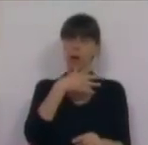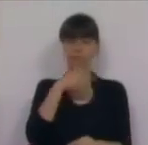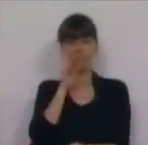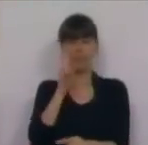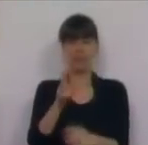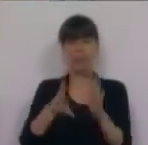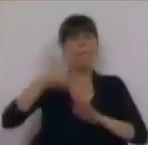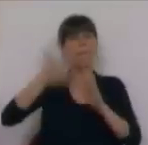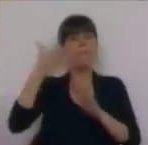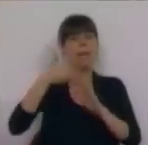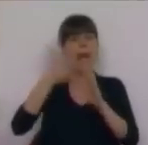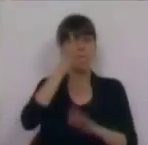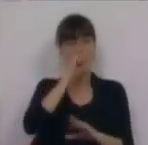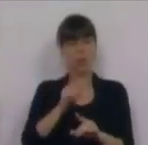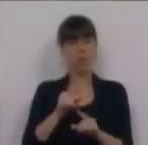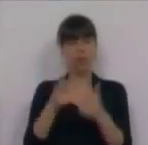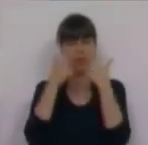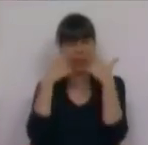que vemos esta pressa do Governo